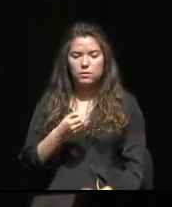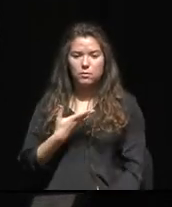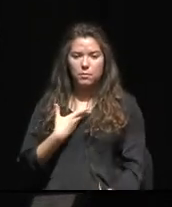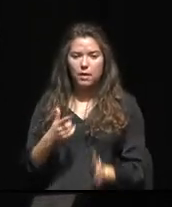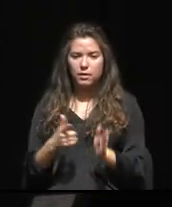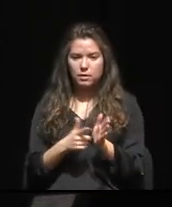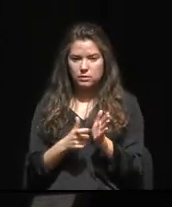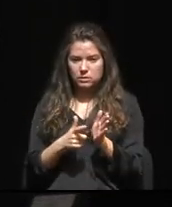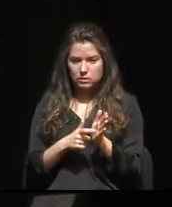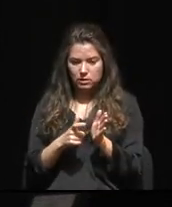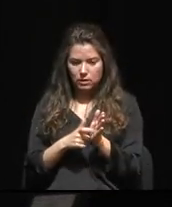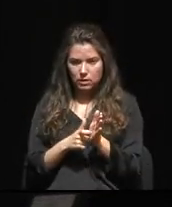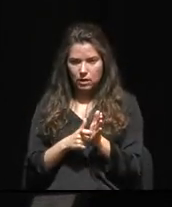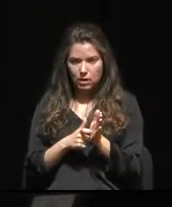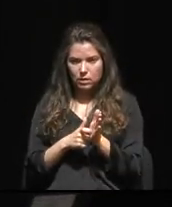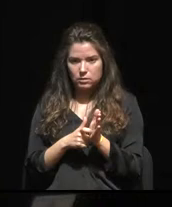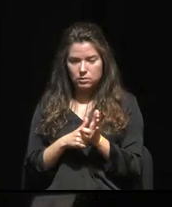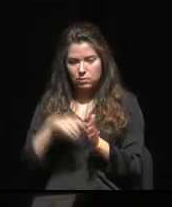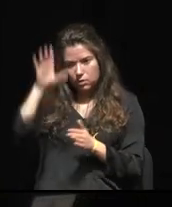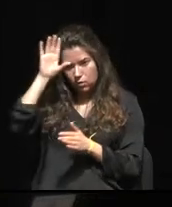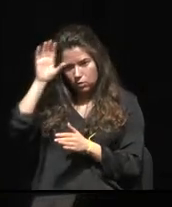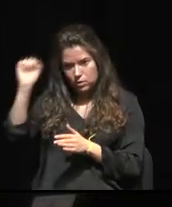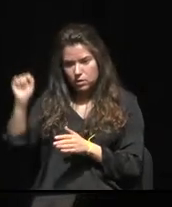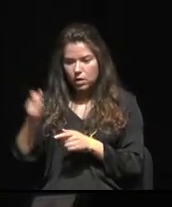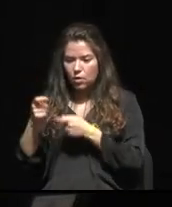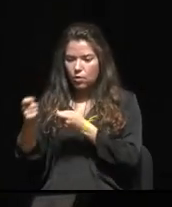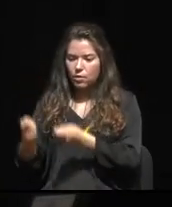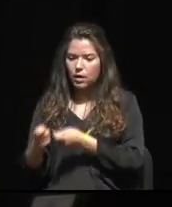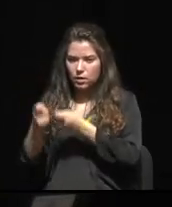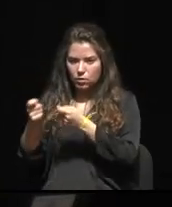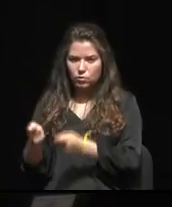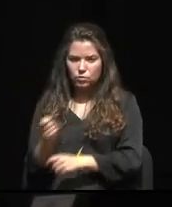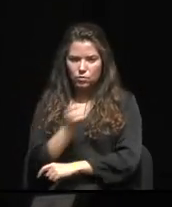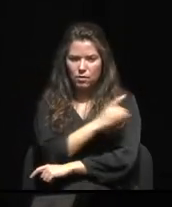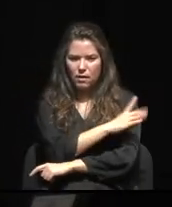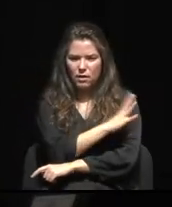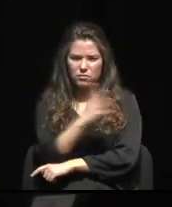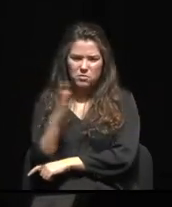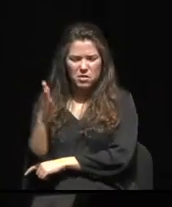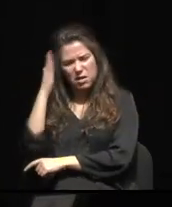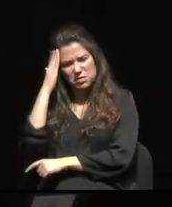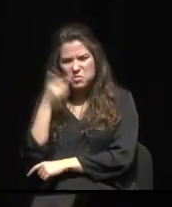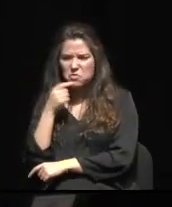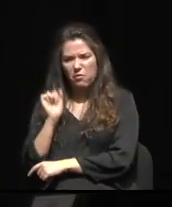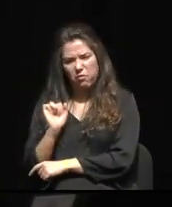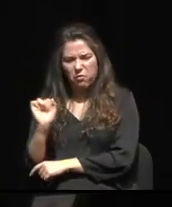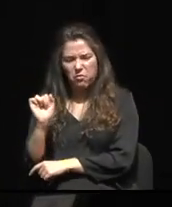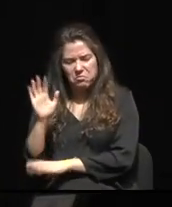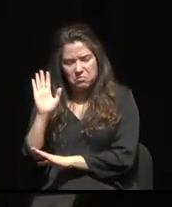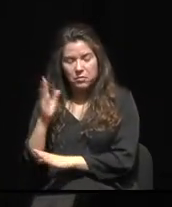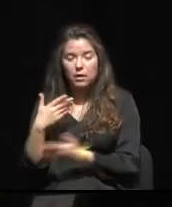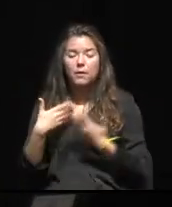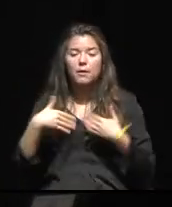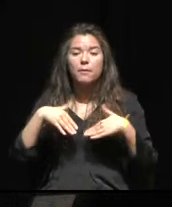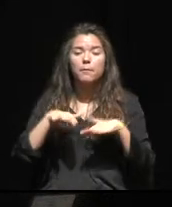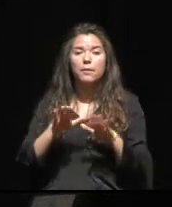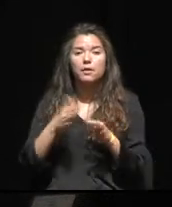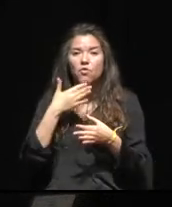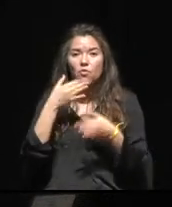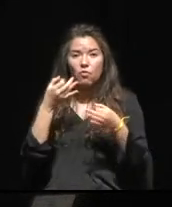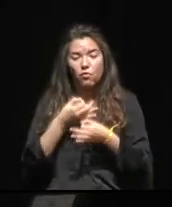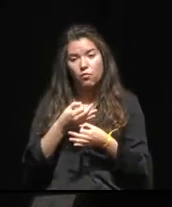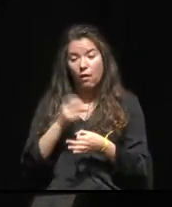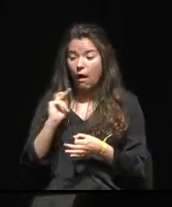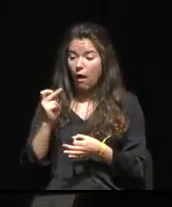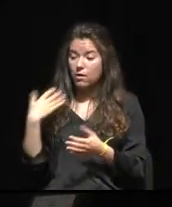das necessidades por parte do Ministério da Agricultura e florestas acho que era como se chamava na altura e o que é certo é que tivemos não sei